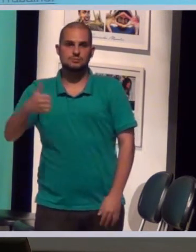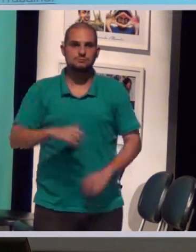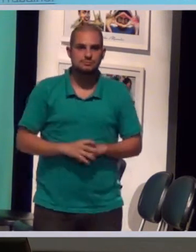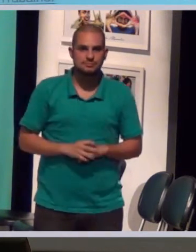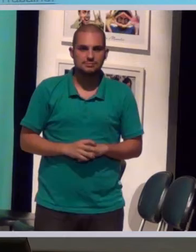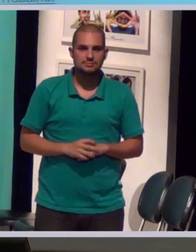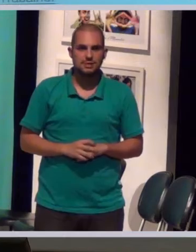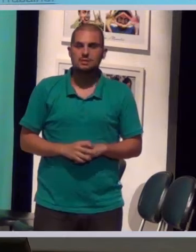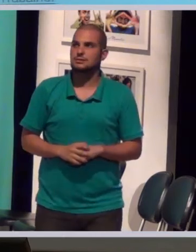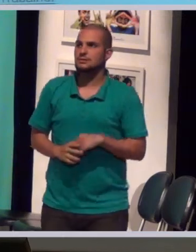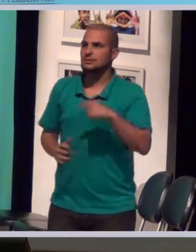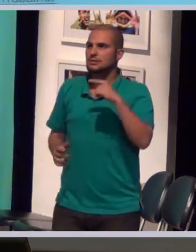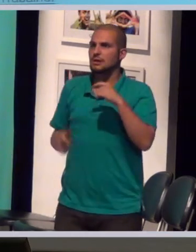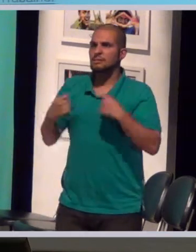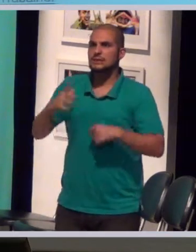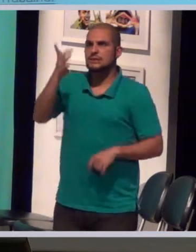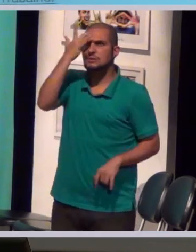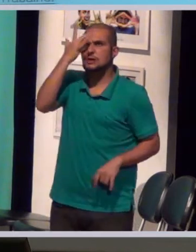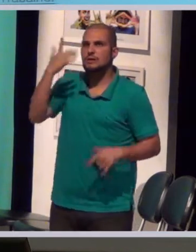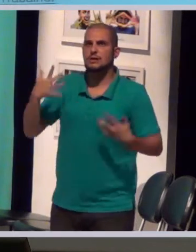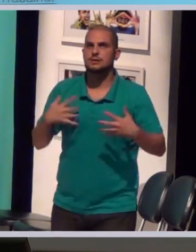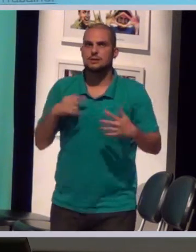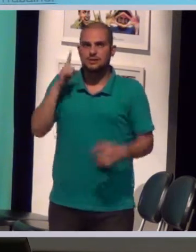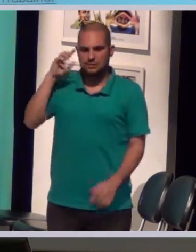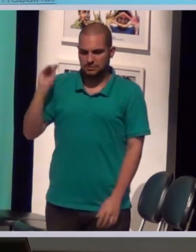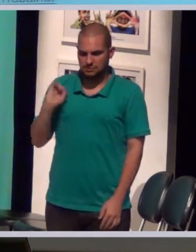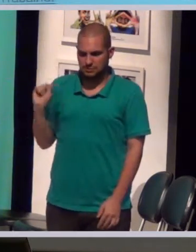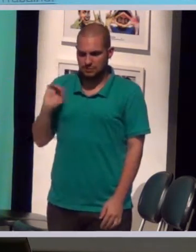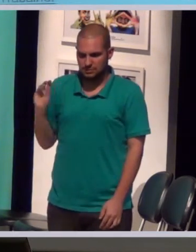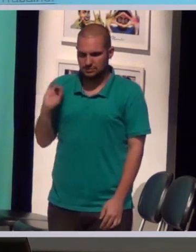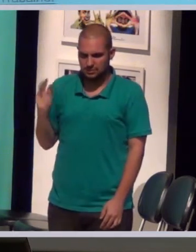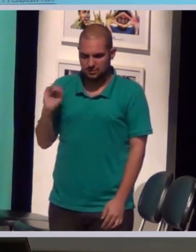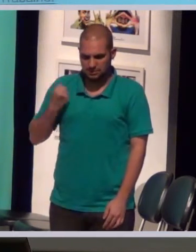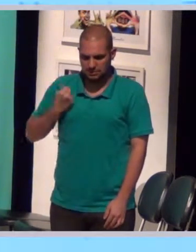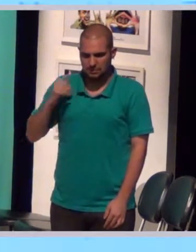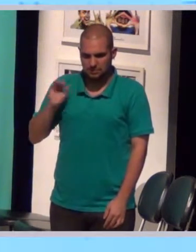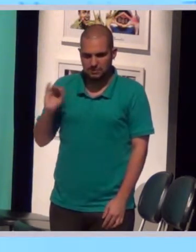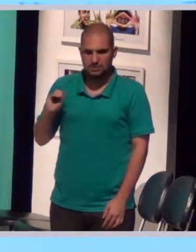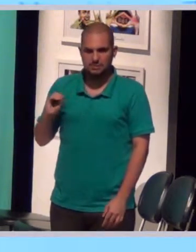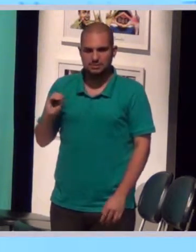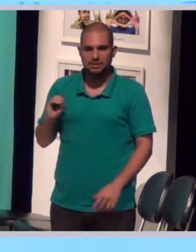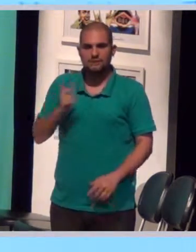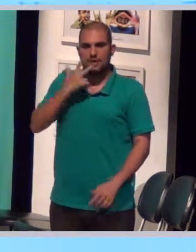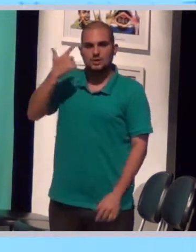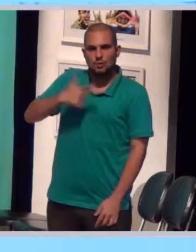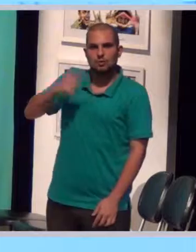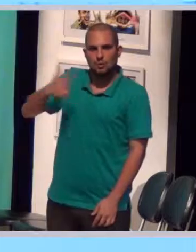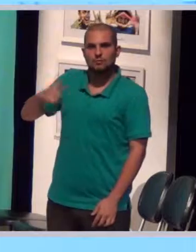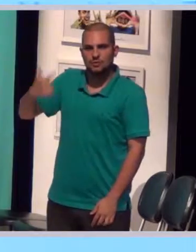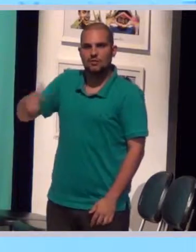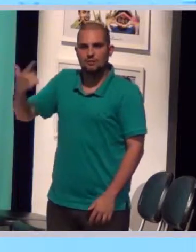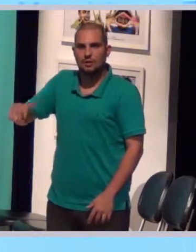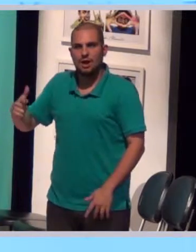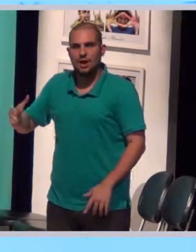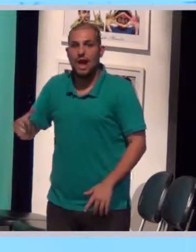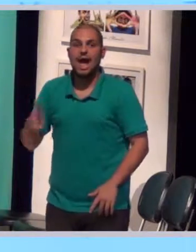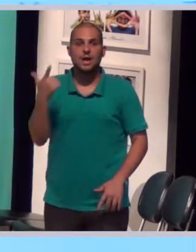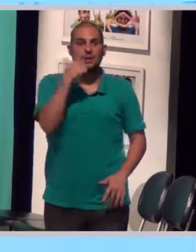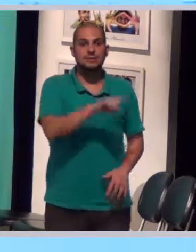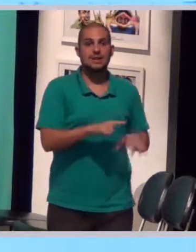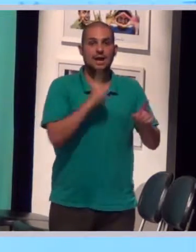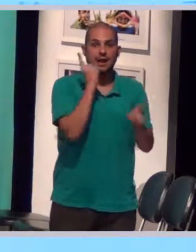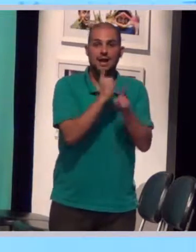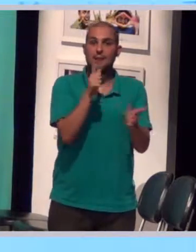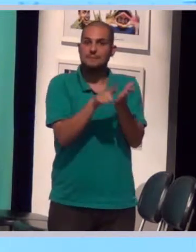986889611. E aí você fica, não, eu tenho que guardar esse número, 98688. E você repete isso até que você consiga pegar um papel, uma